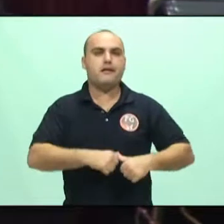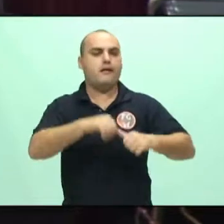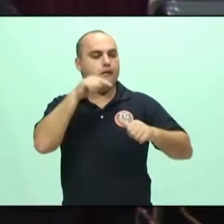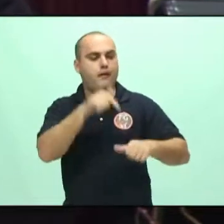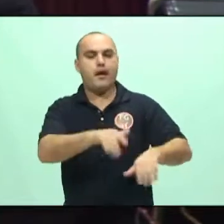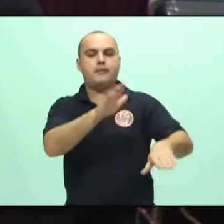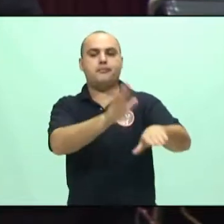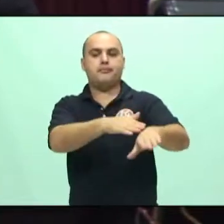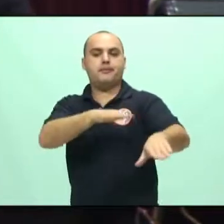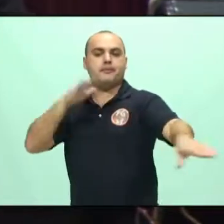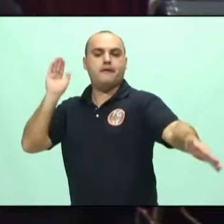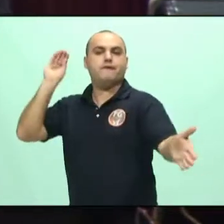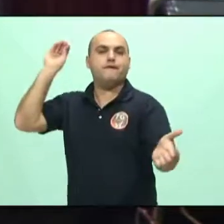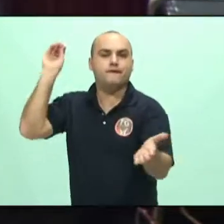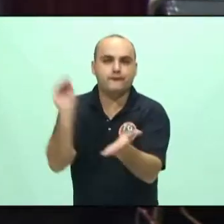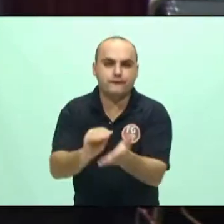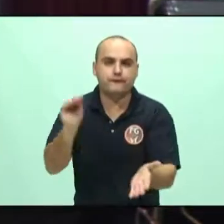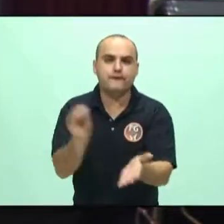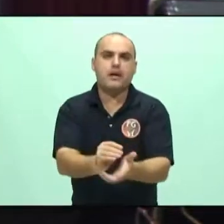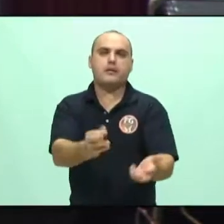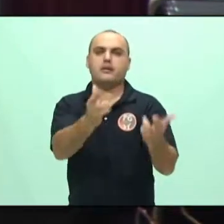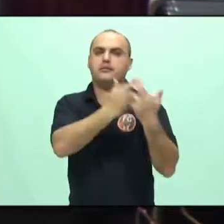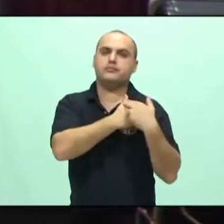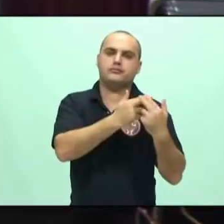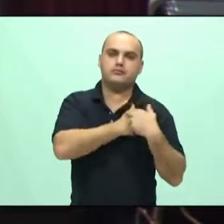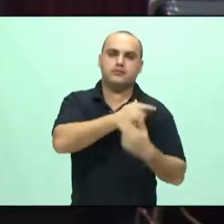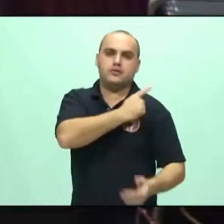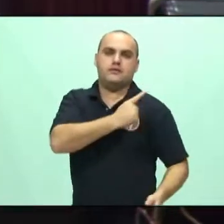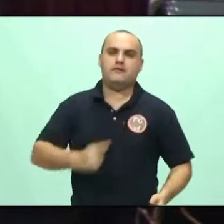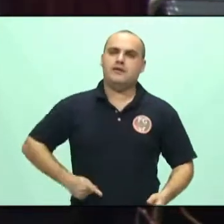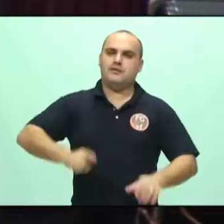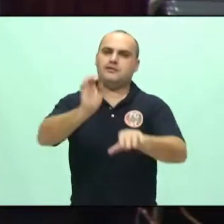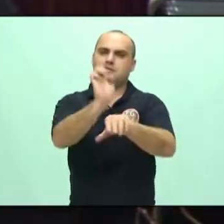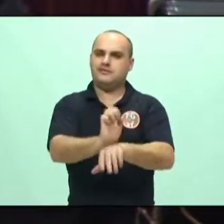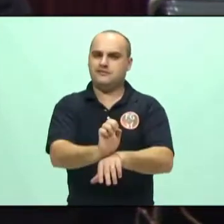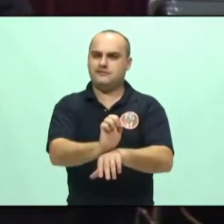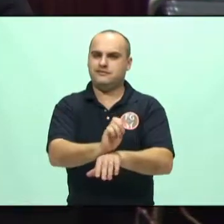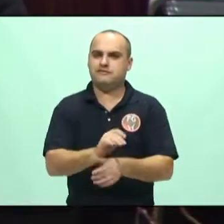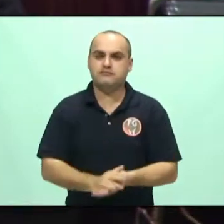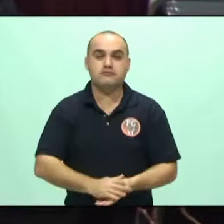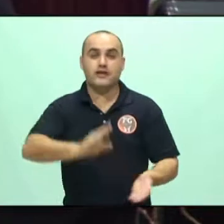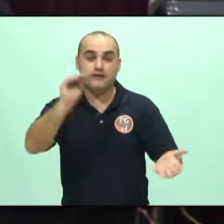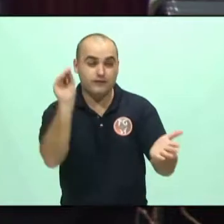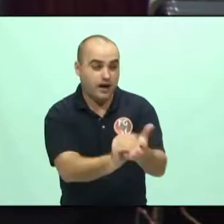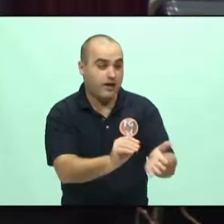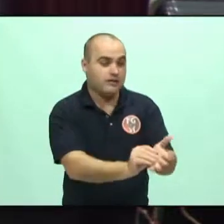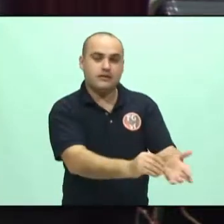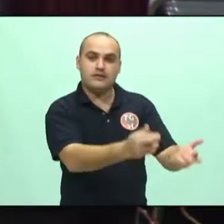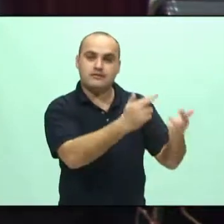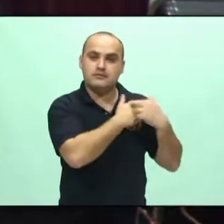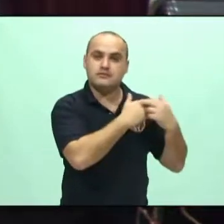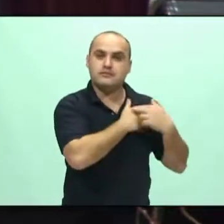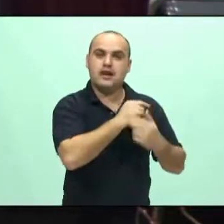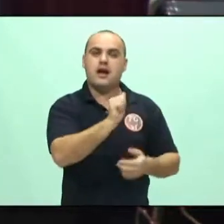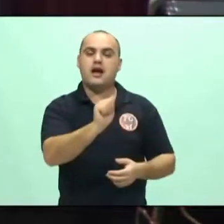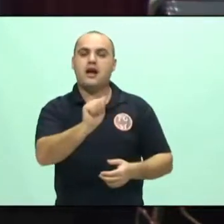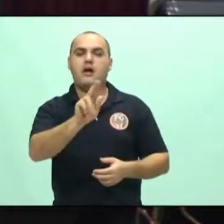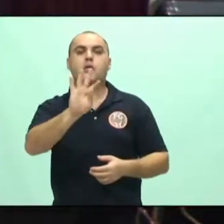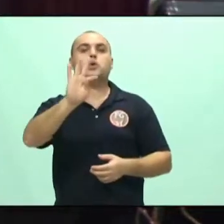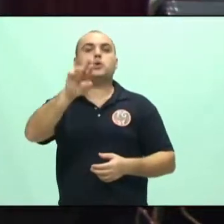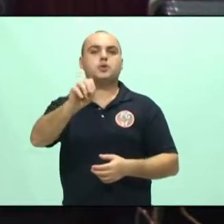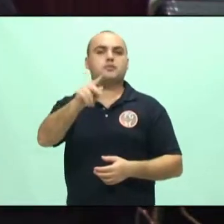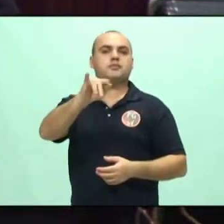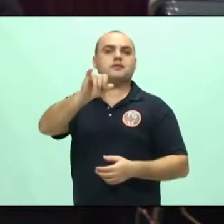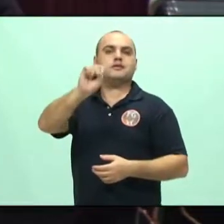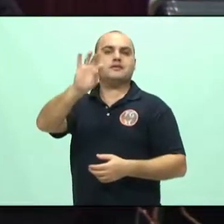por incompetência do Governo do Estado por incompetência da Autopista Litoral Sul